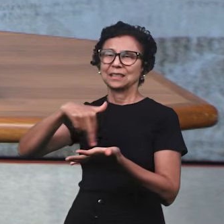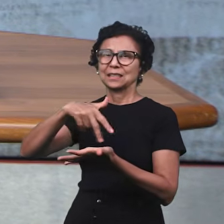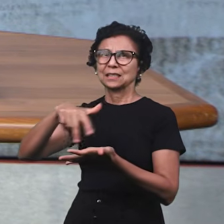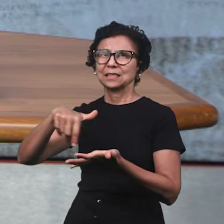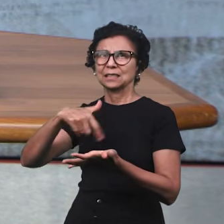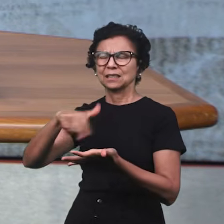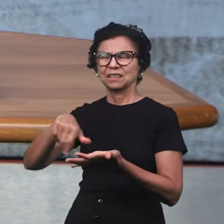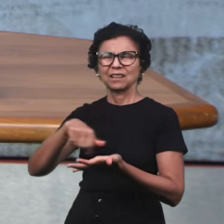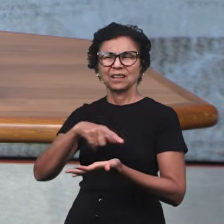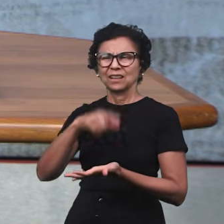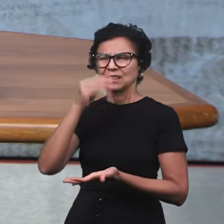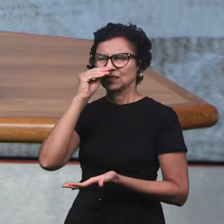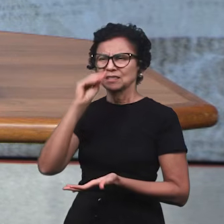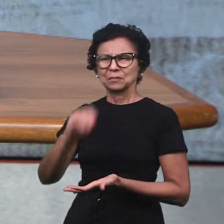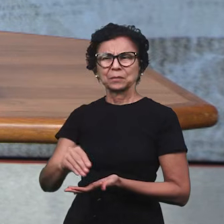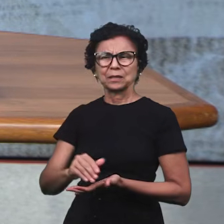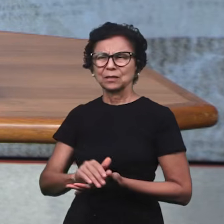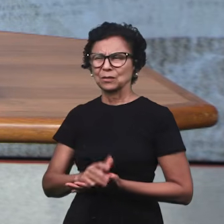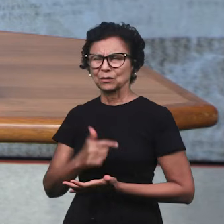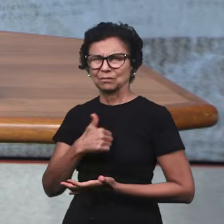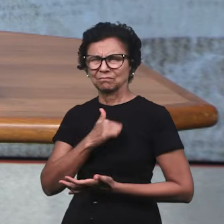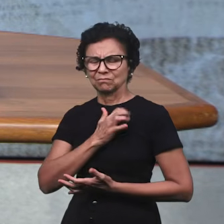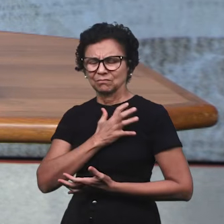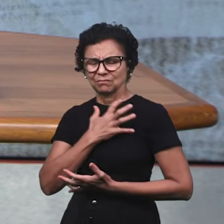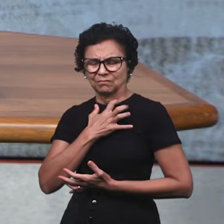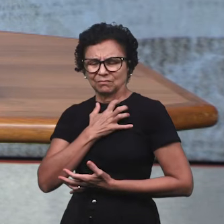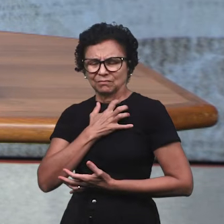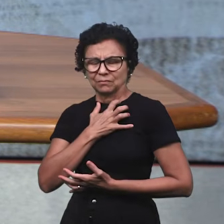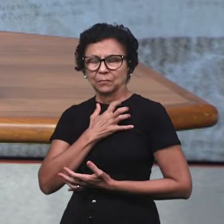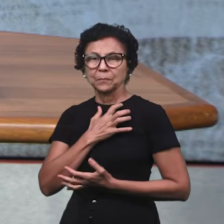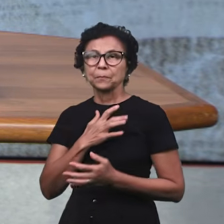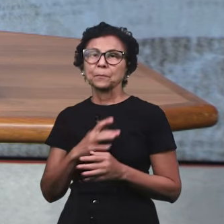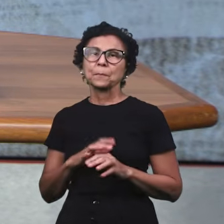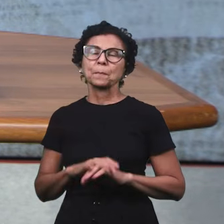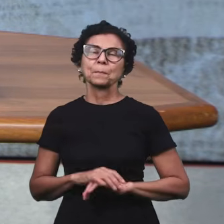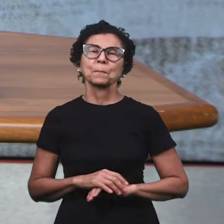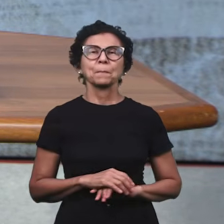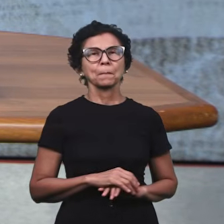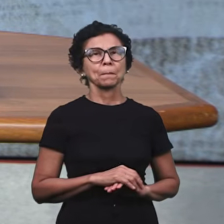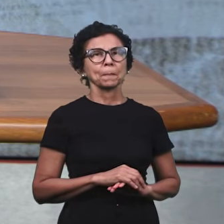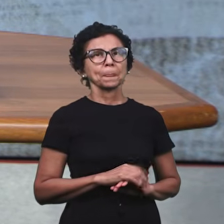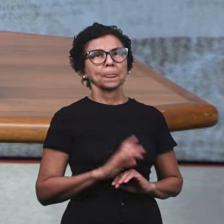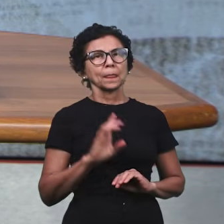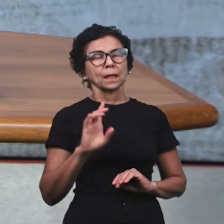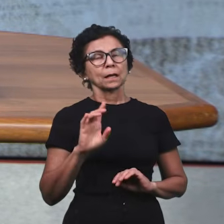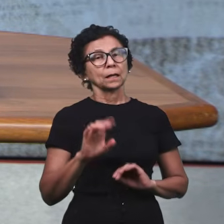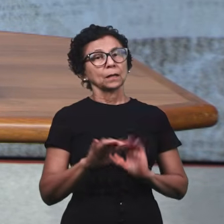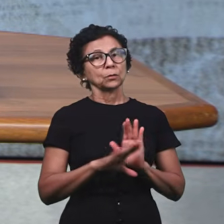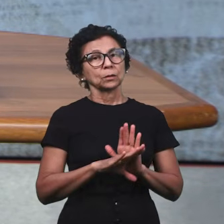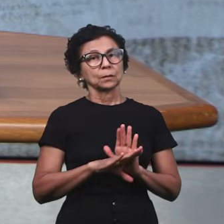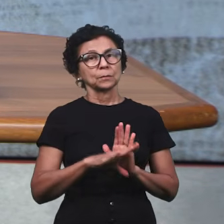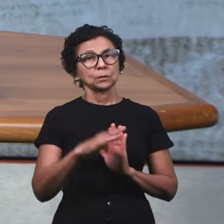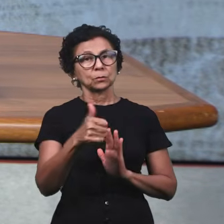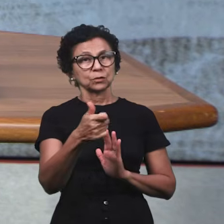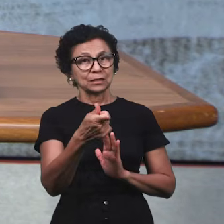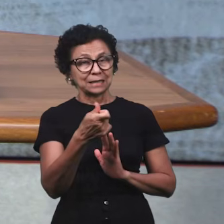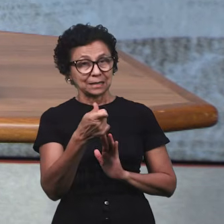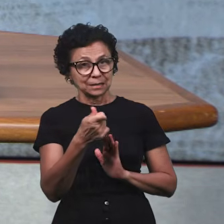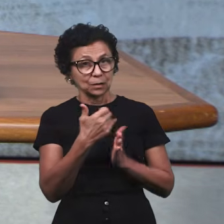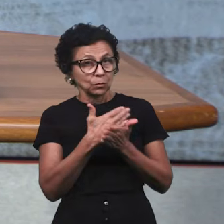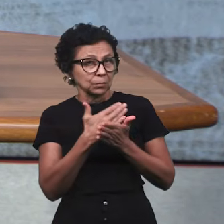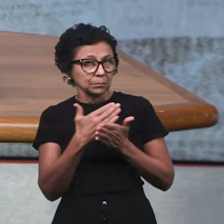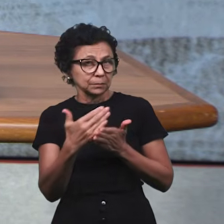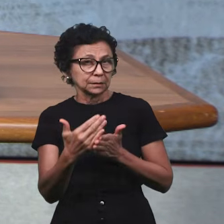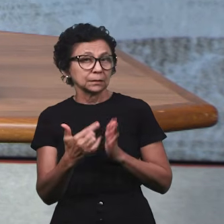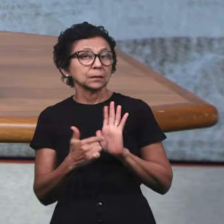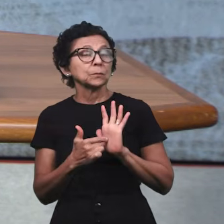ela o desprezou em seu coração. Mas nós prosseguimos, iniciamos o capítulo 16, em que nós vimos